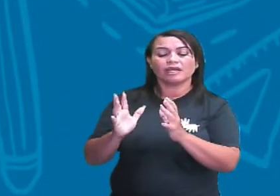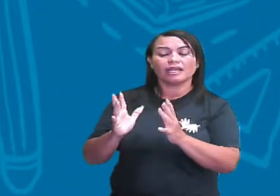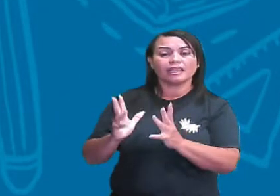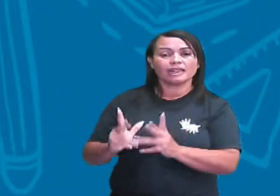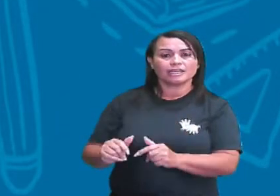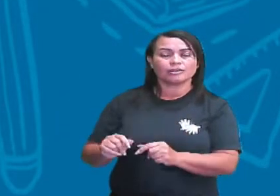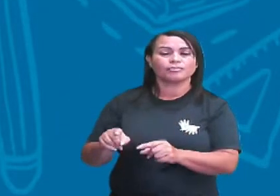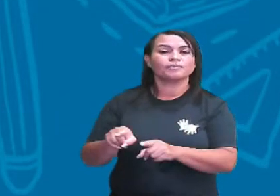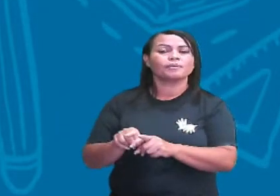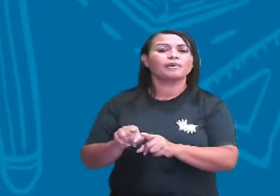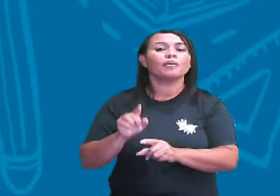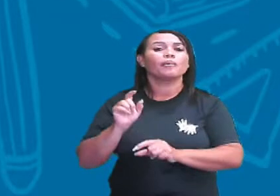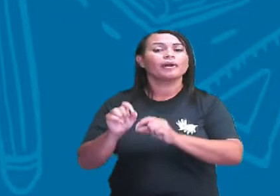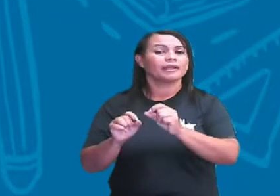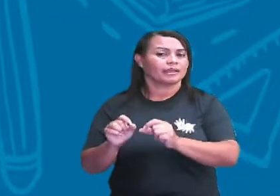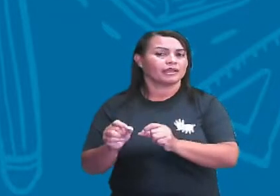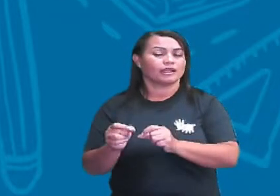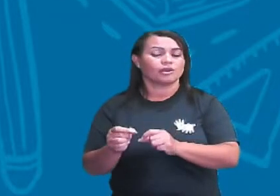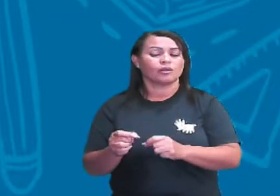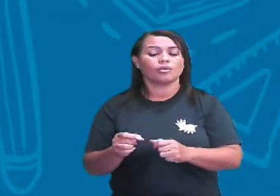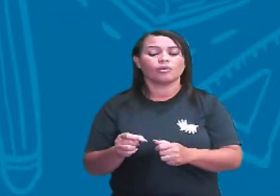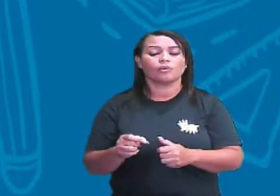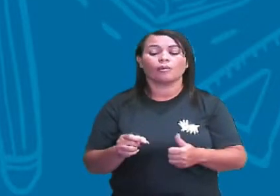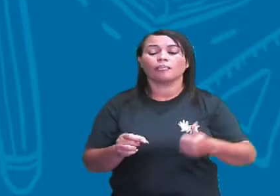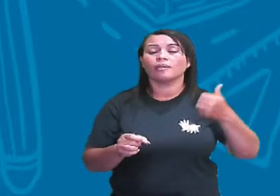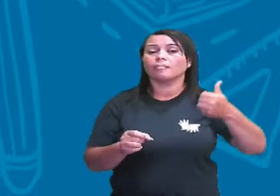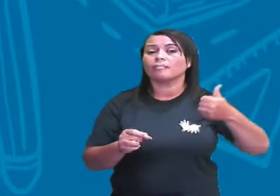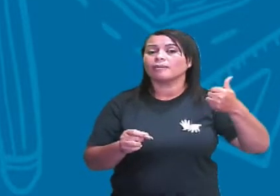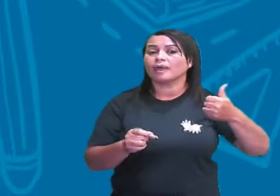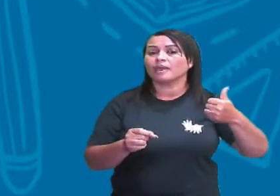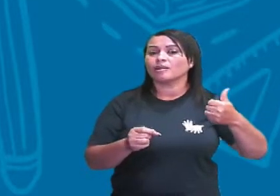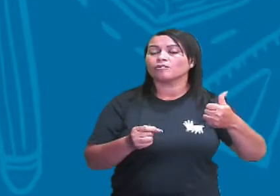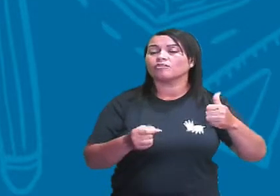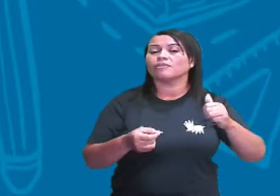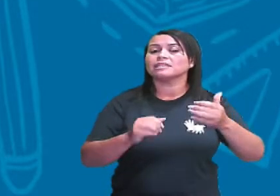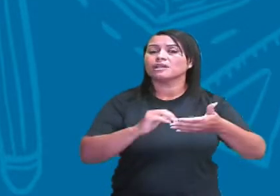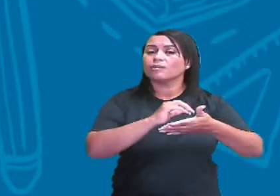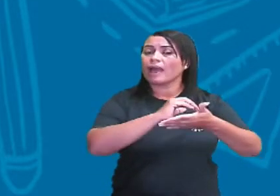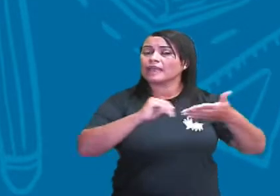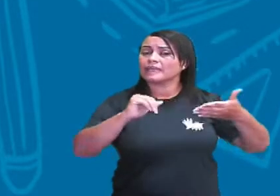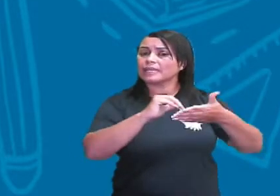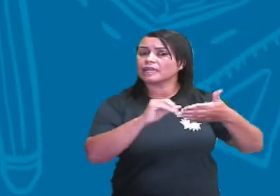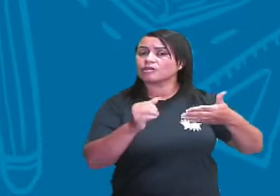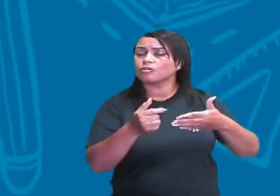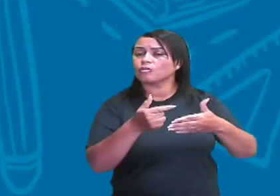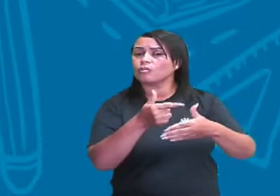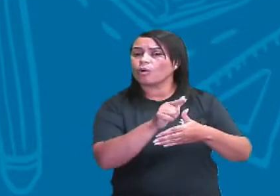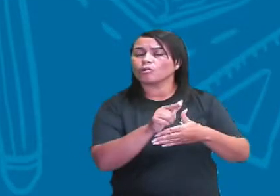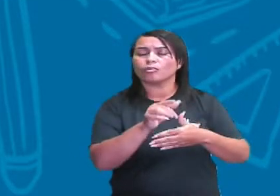primeiro recipiente fica os sais dissolvidos que haviam antes. Então, por